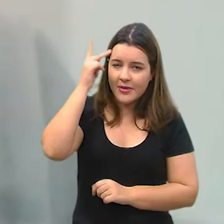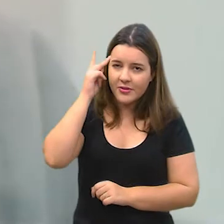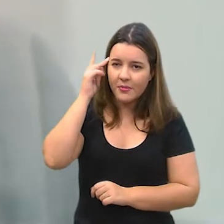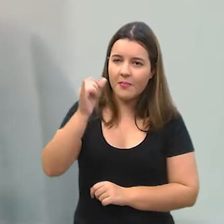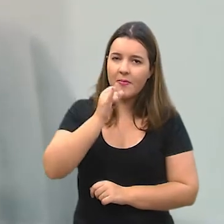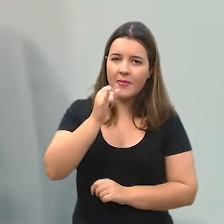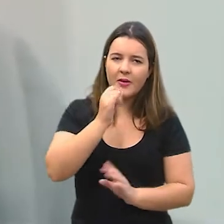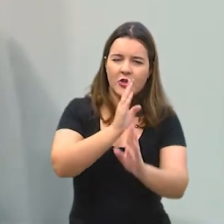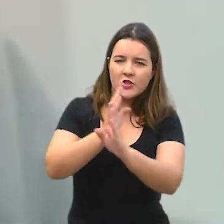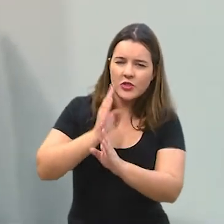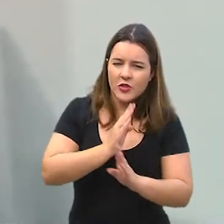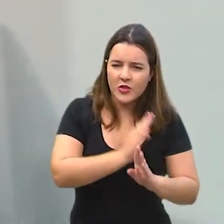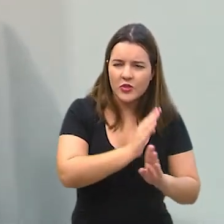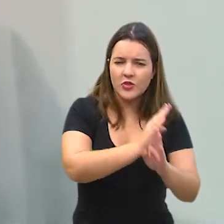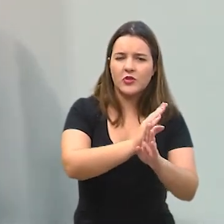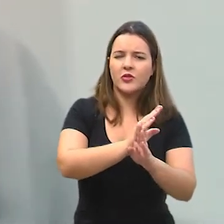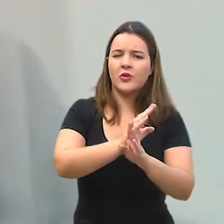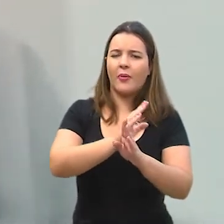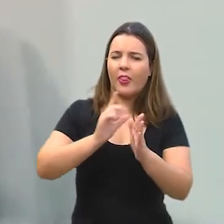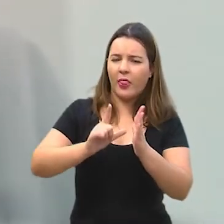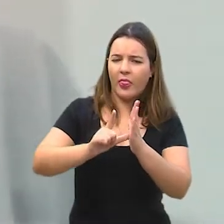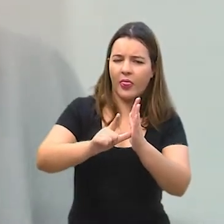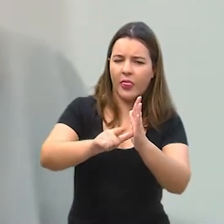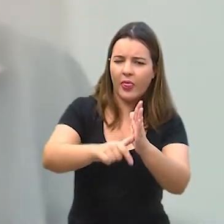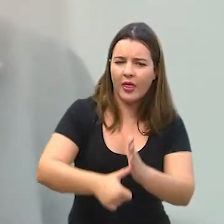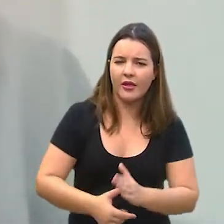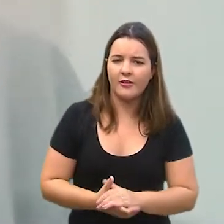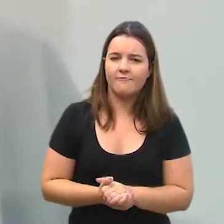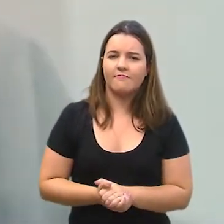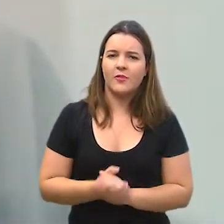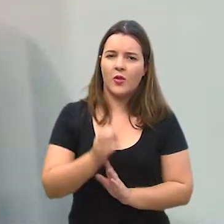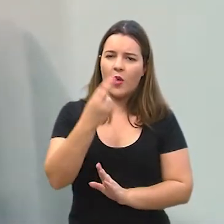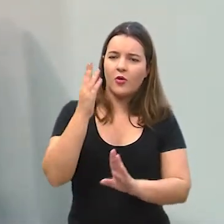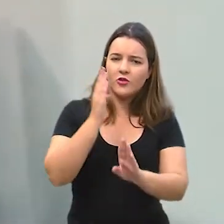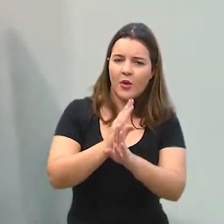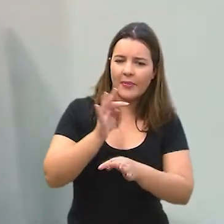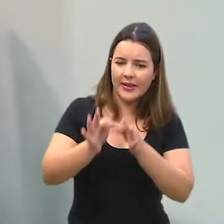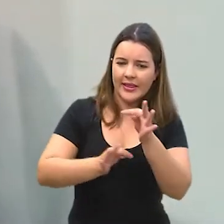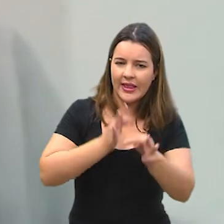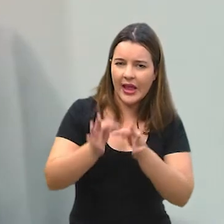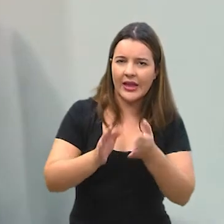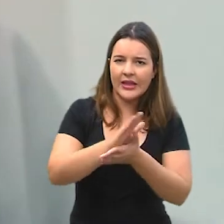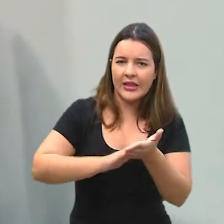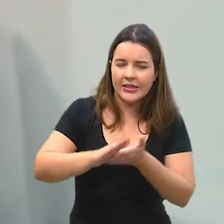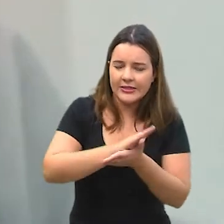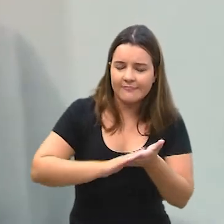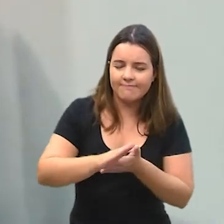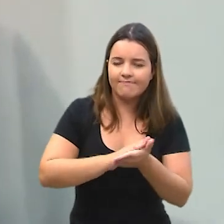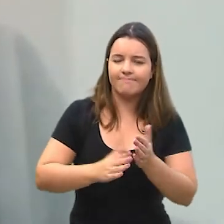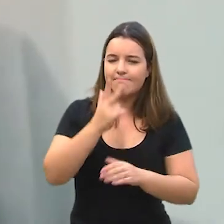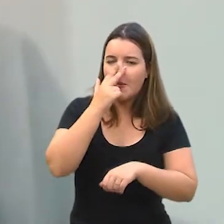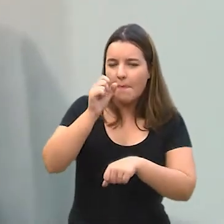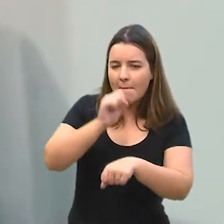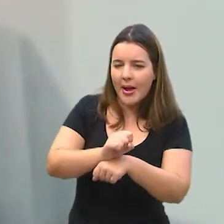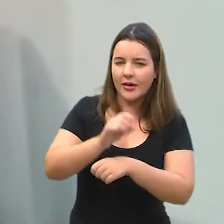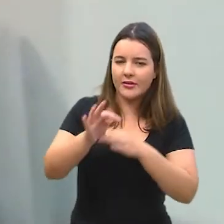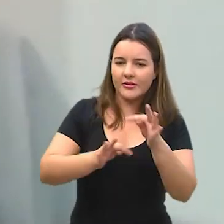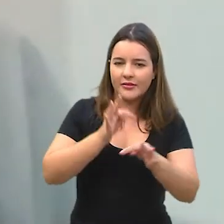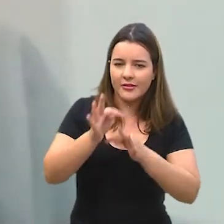Então, é importante a testagem, né, justamente para fazer um diagnóstico precoce, né? Então, certamente as